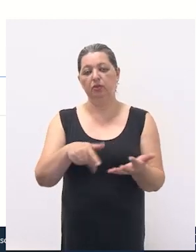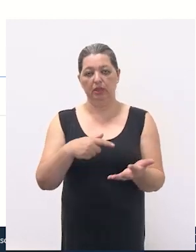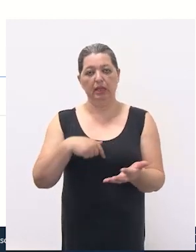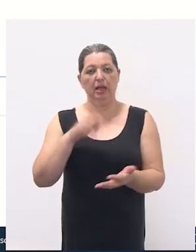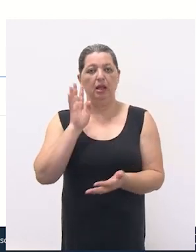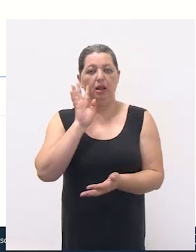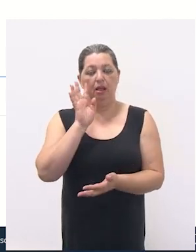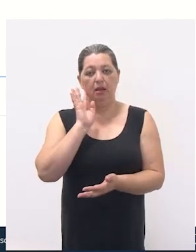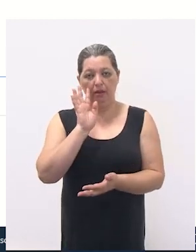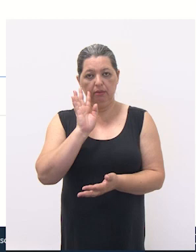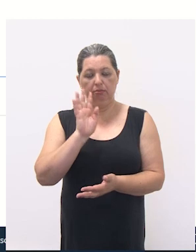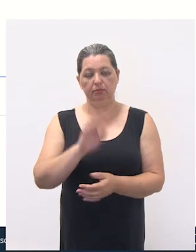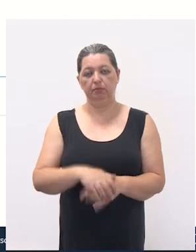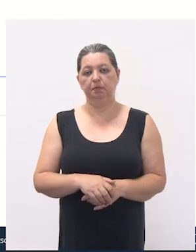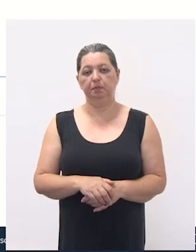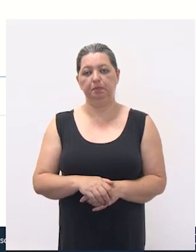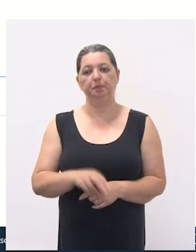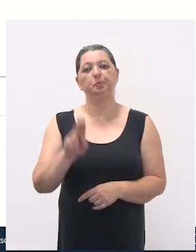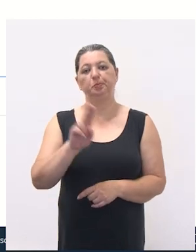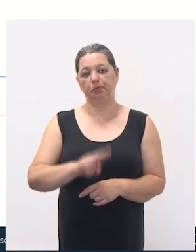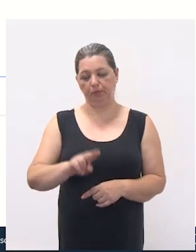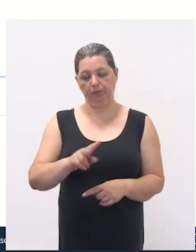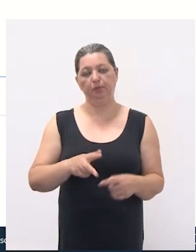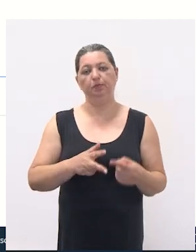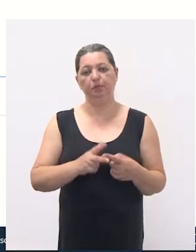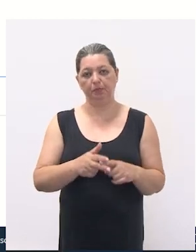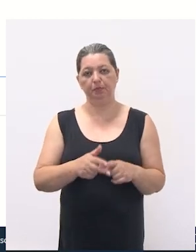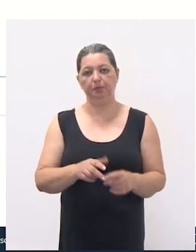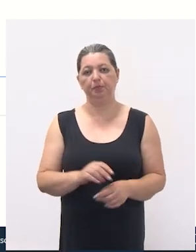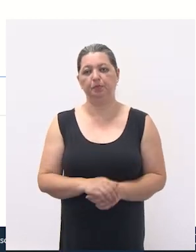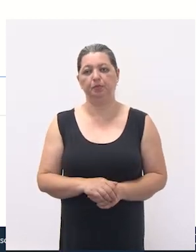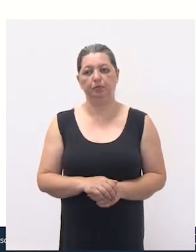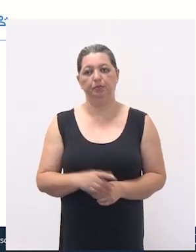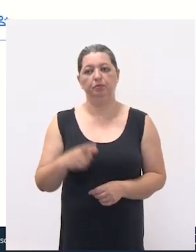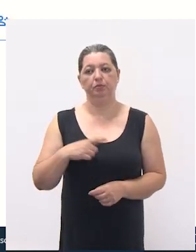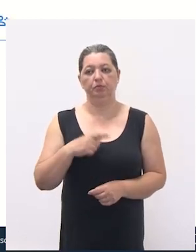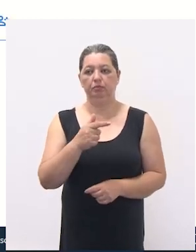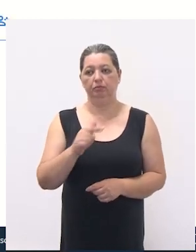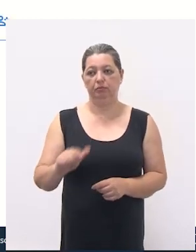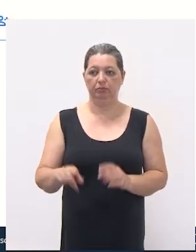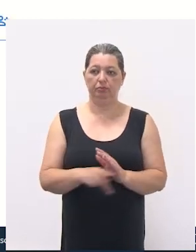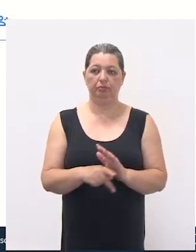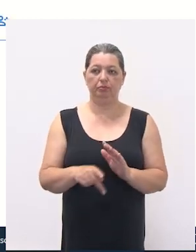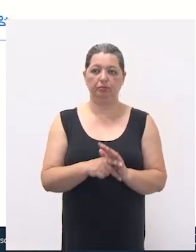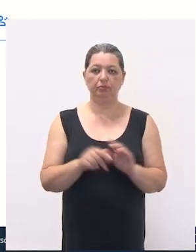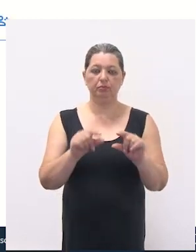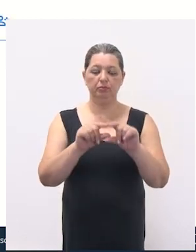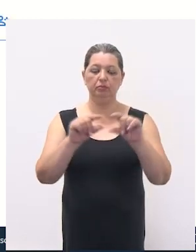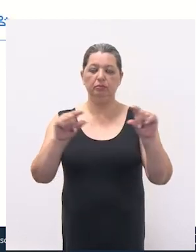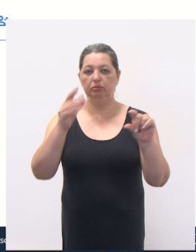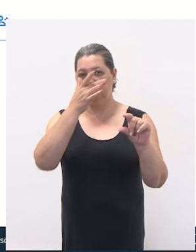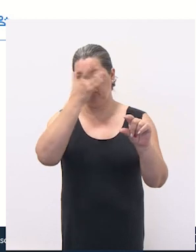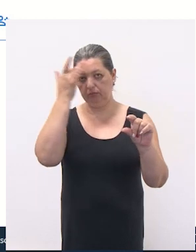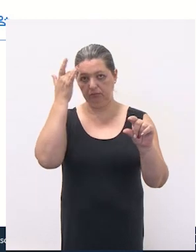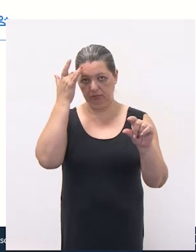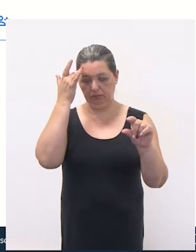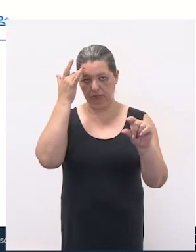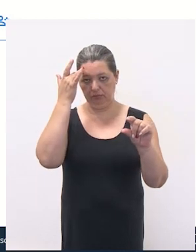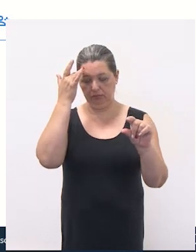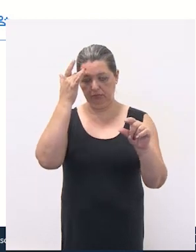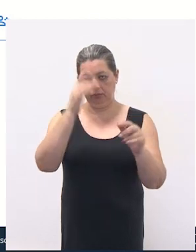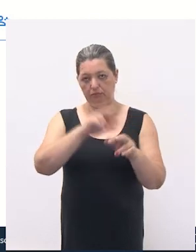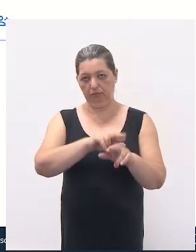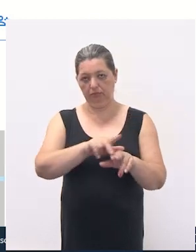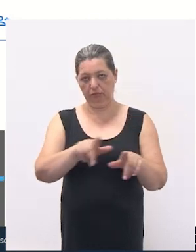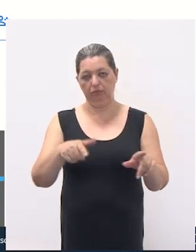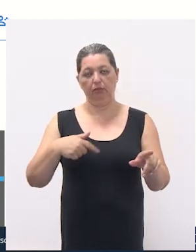que a gente pode usar na ferramenta. Depois a gente tem a barra aqui de pessoas, que são os alunos aí que